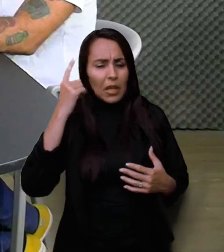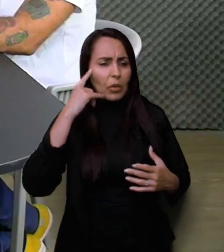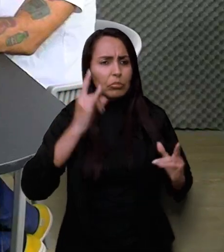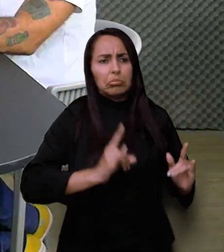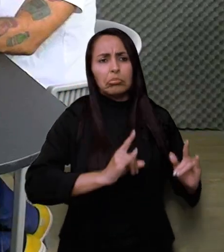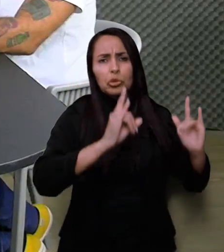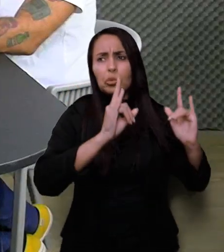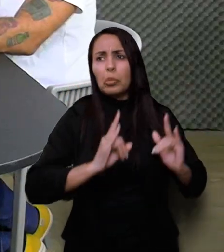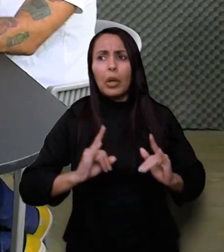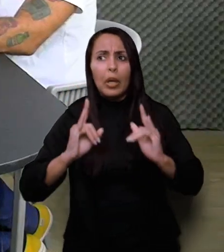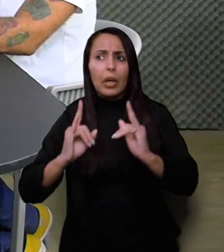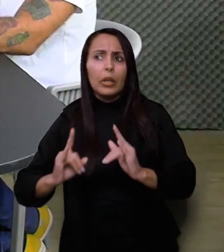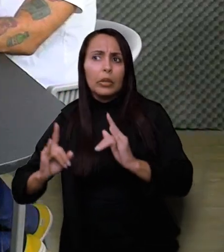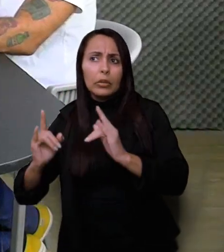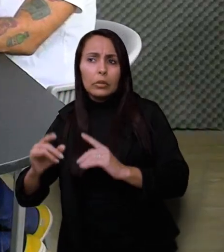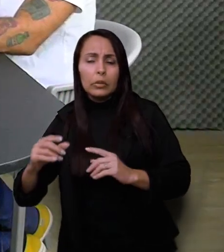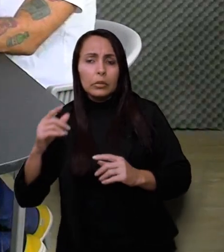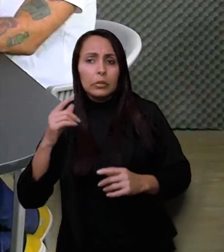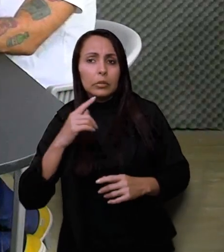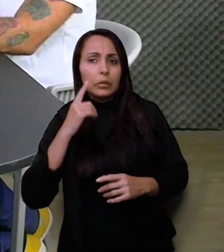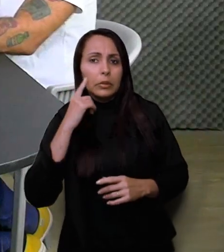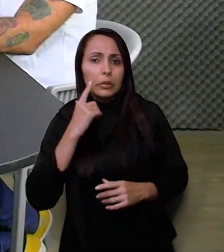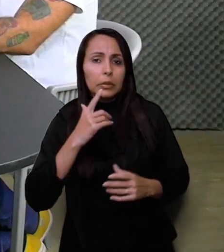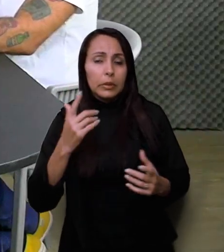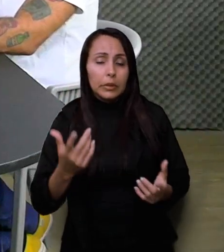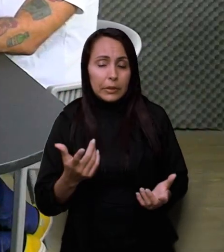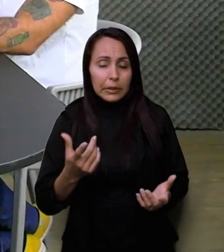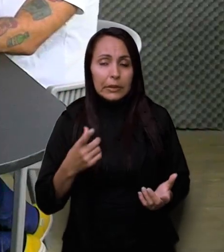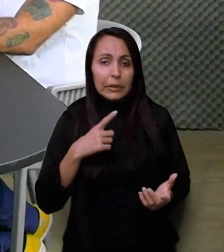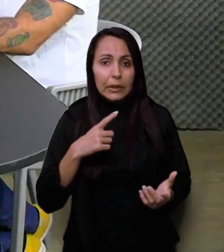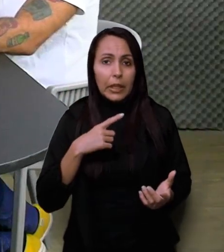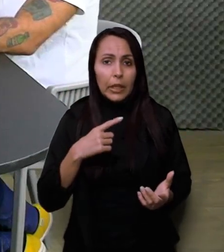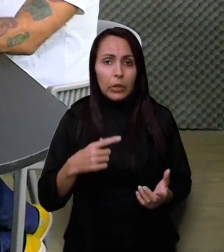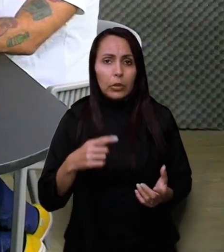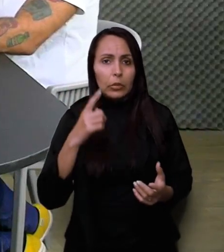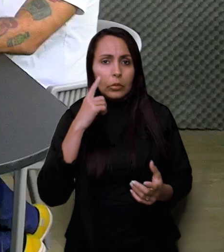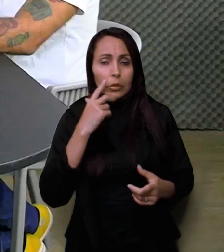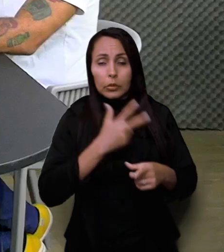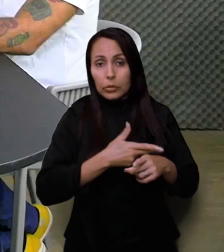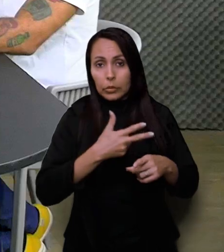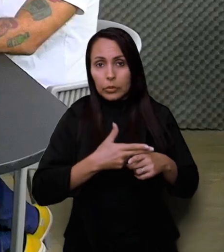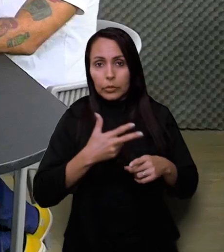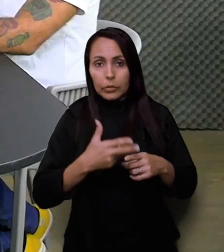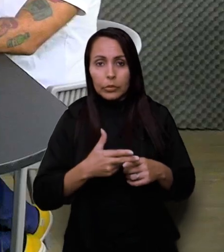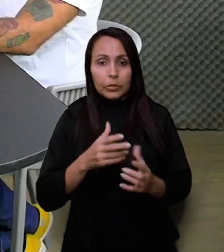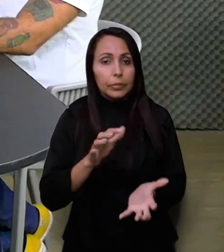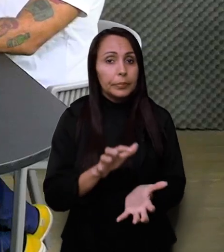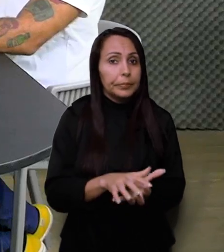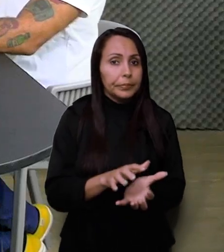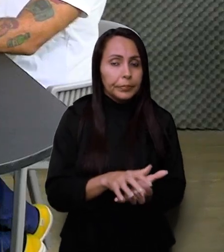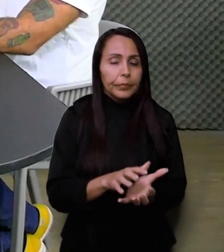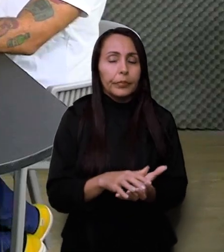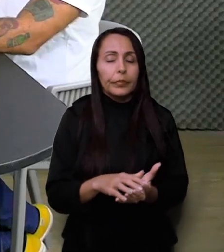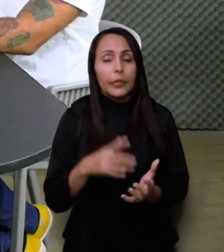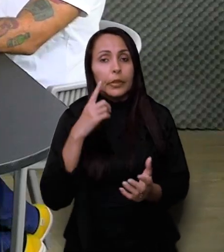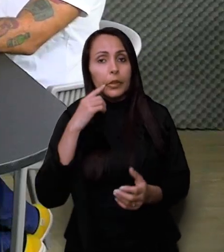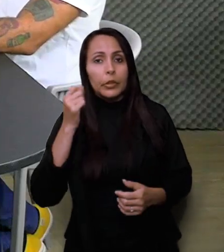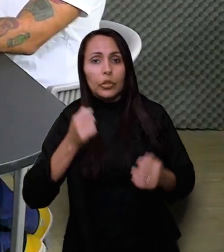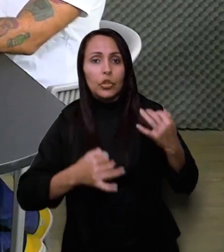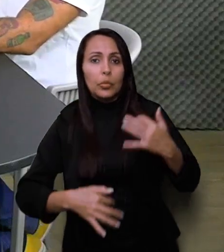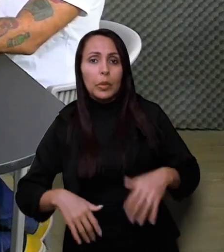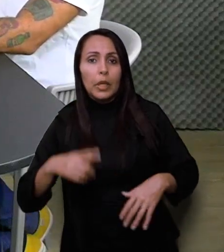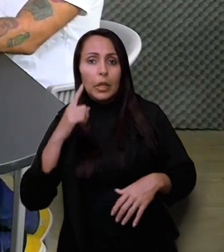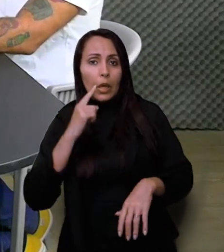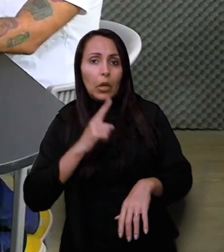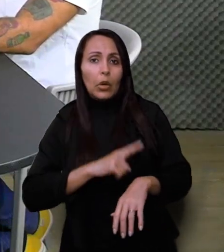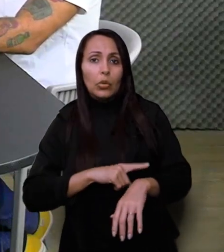sombra, né? Tem um curta pernambucano, eu acho, que ele fala sobre isso, né? Sobre essa sombra que a uma certa hora não